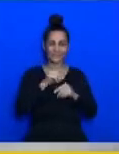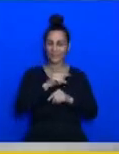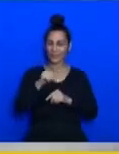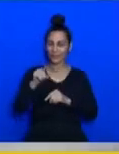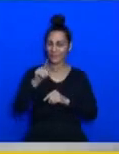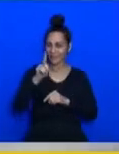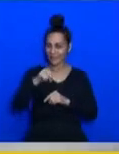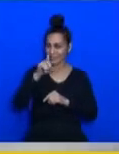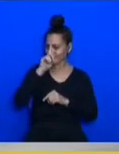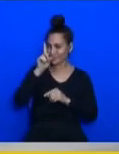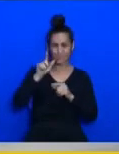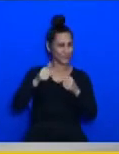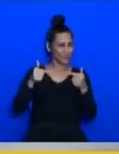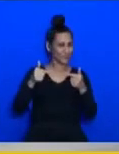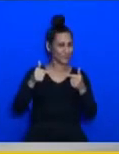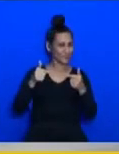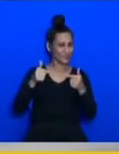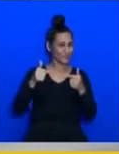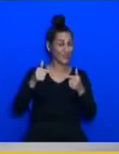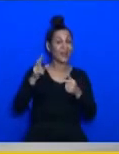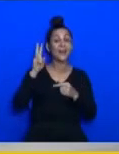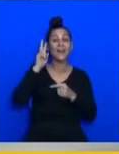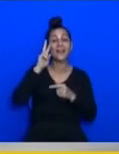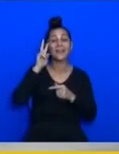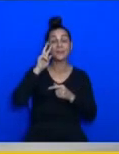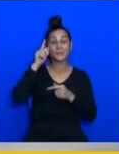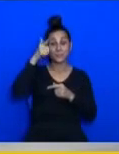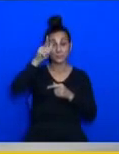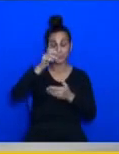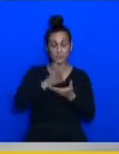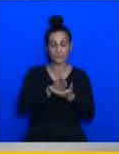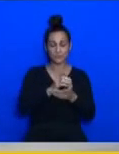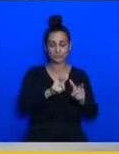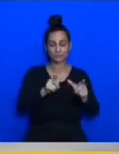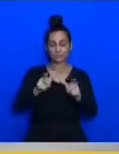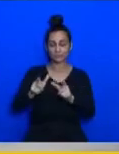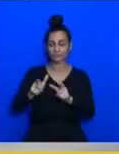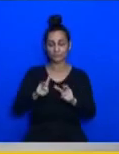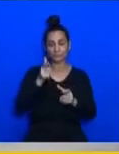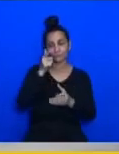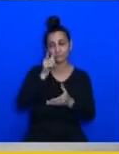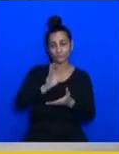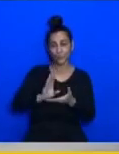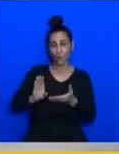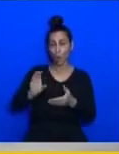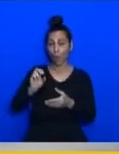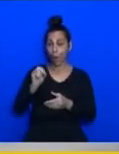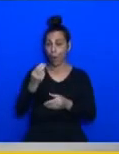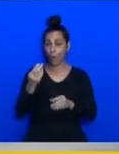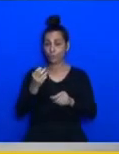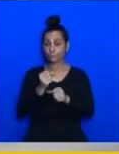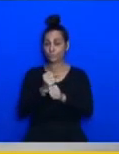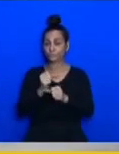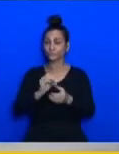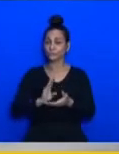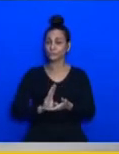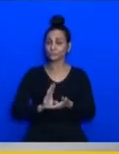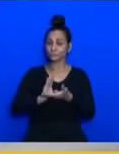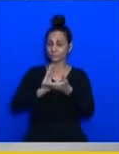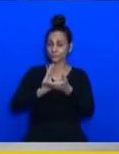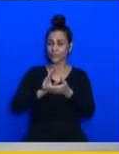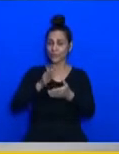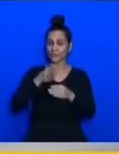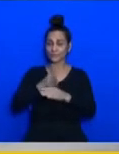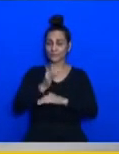E aí, hoje foi o seu dia de sorte. Lembre-se, após a apuração, você poderá saber de onde são as apostas vencedoras ou se o prêmio está